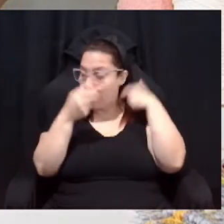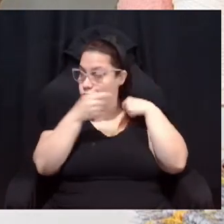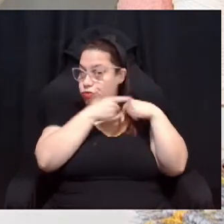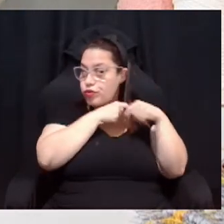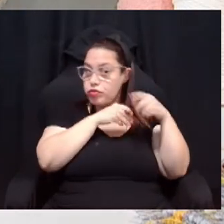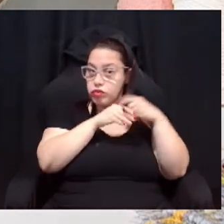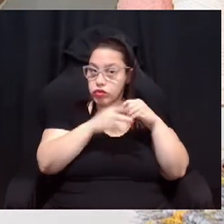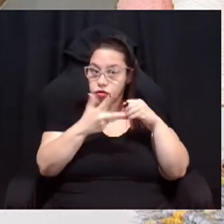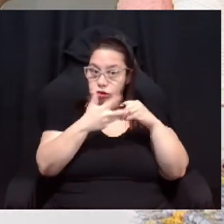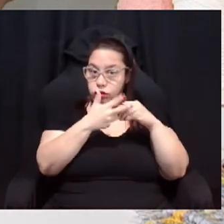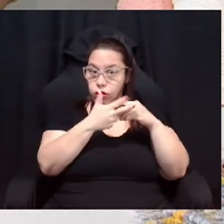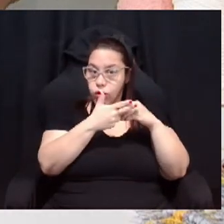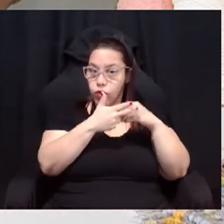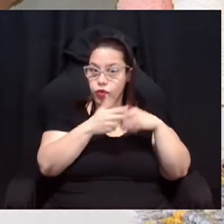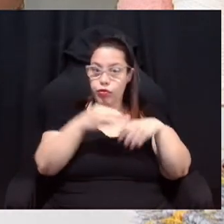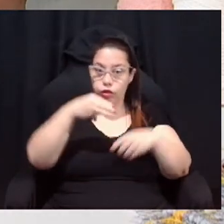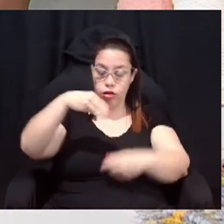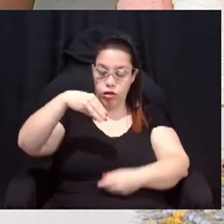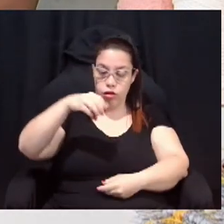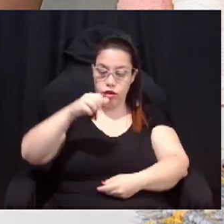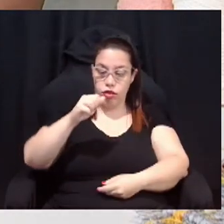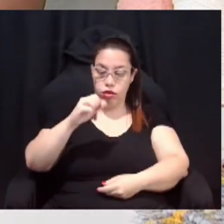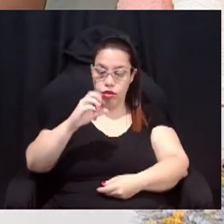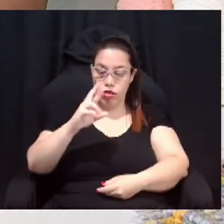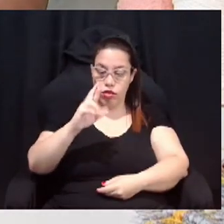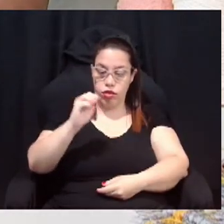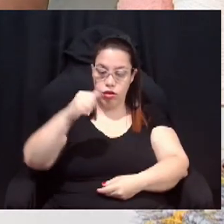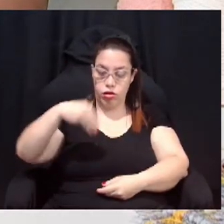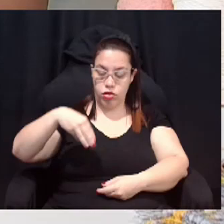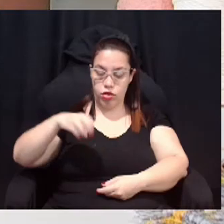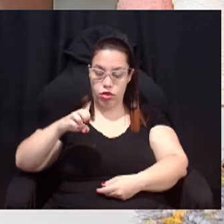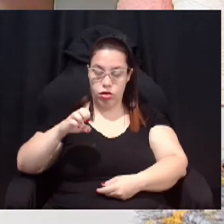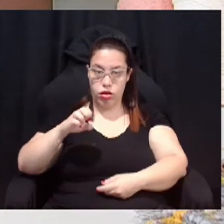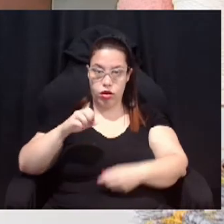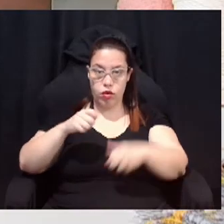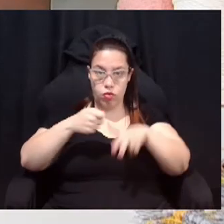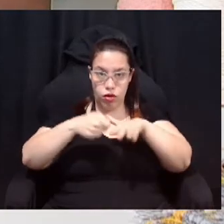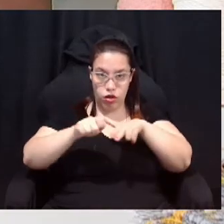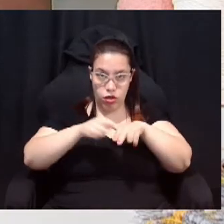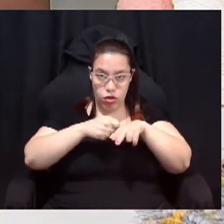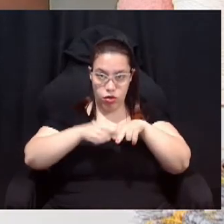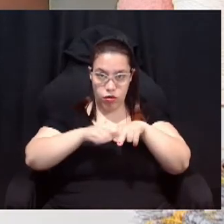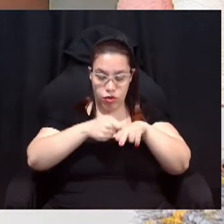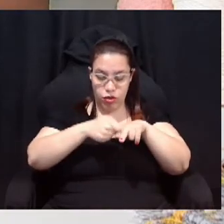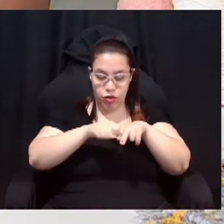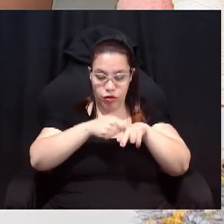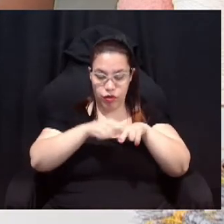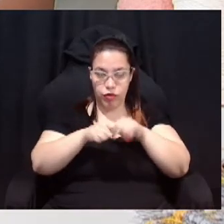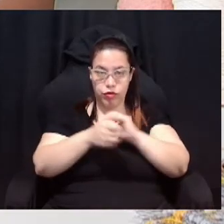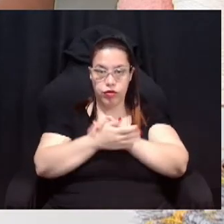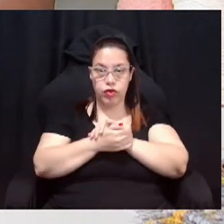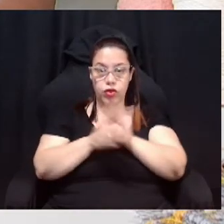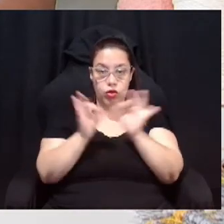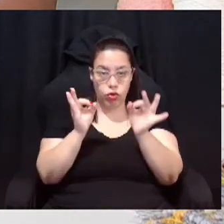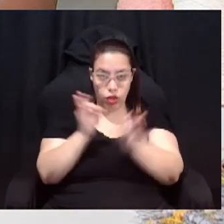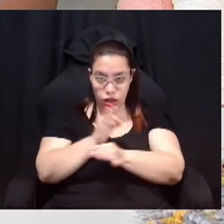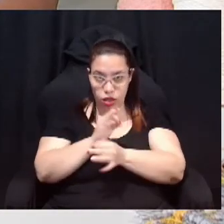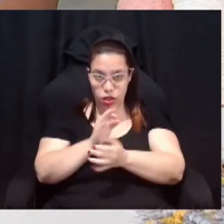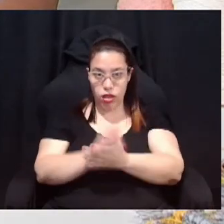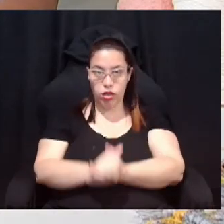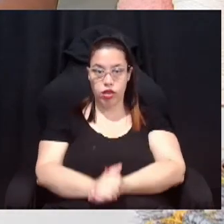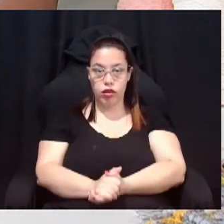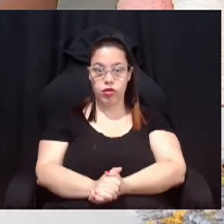do macramê é o penteado, na verdade, né? Sim. Deixar todo alinhado.